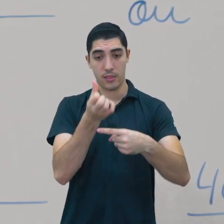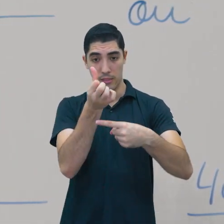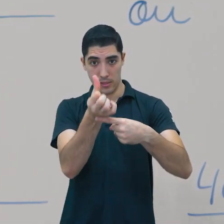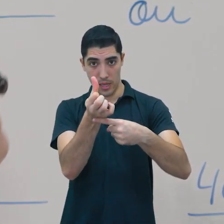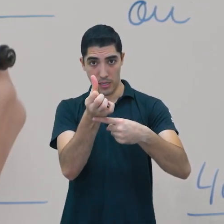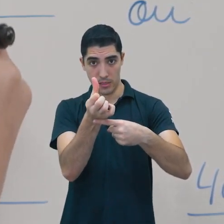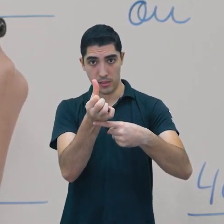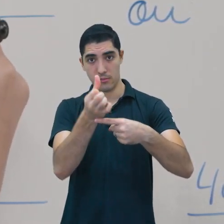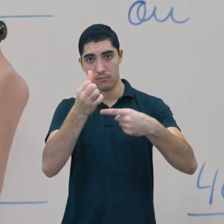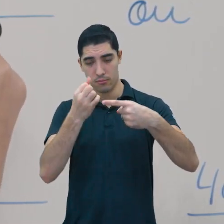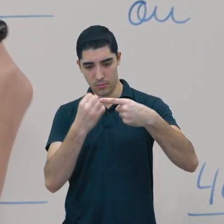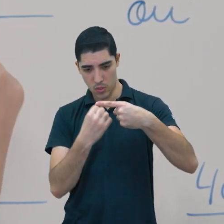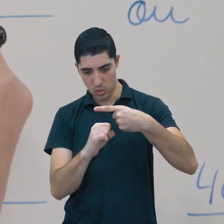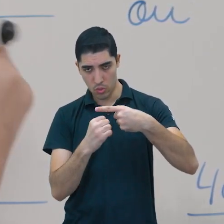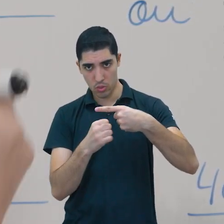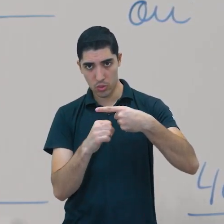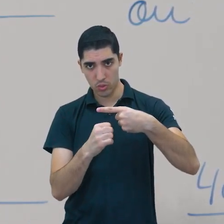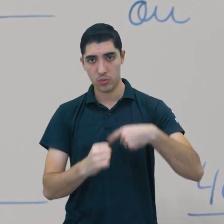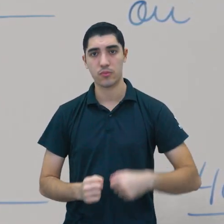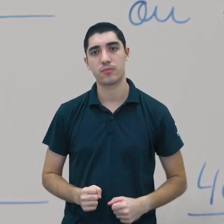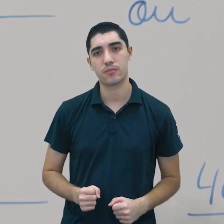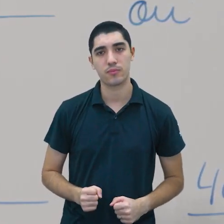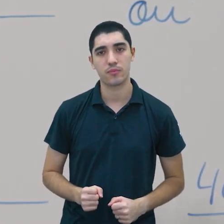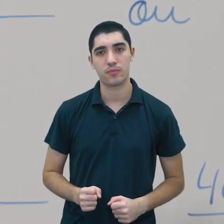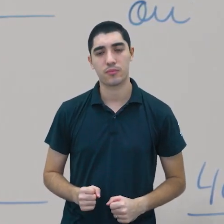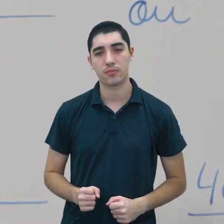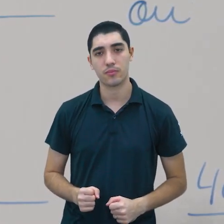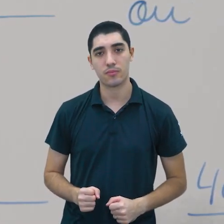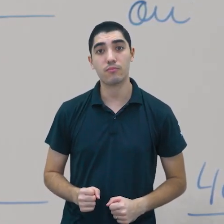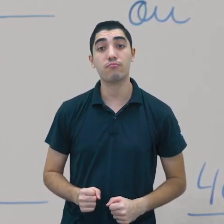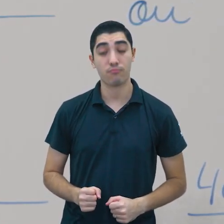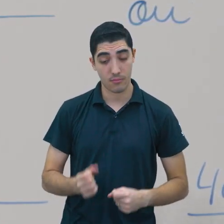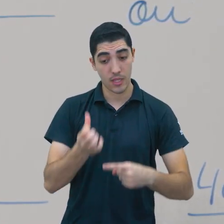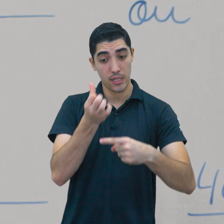6 e aqui 8.